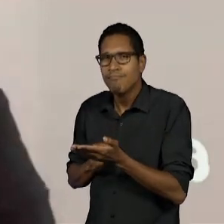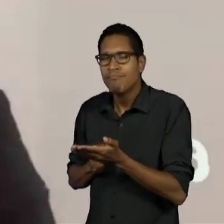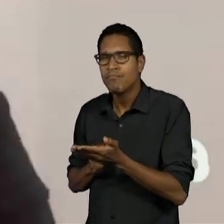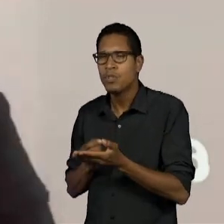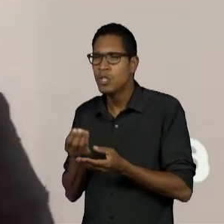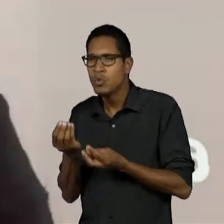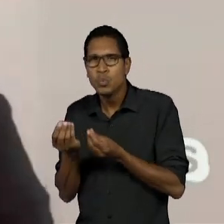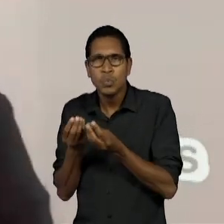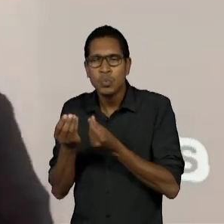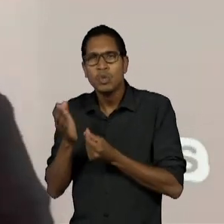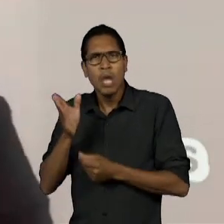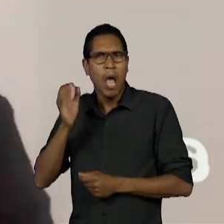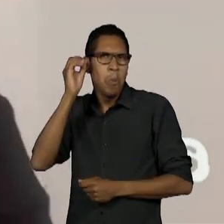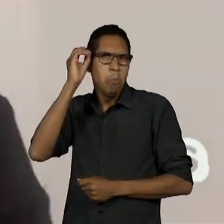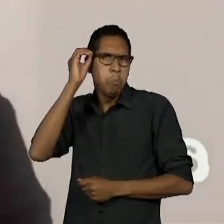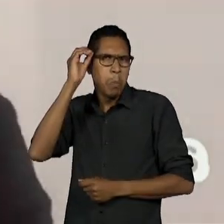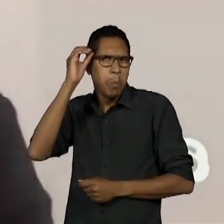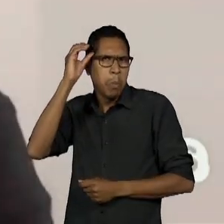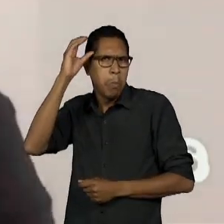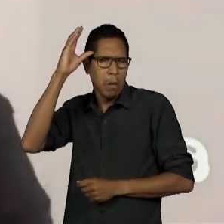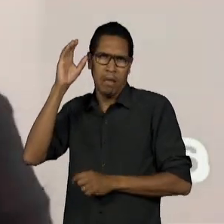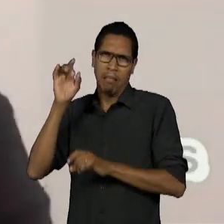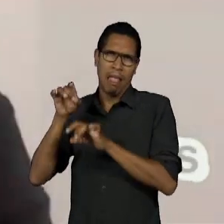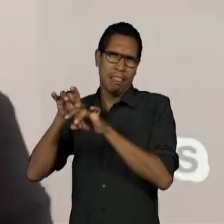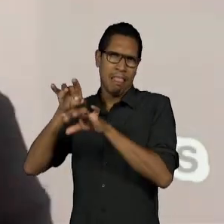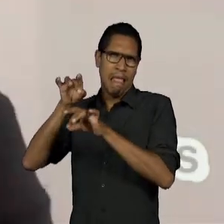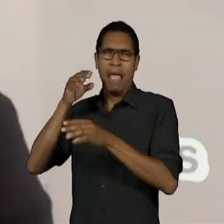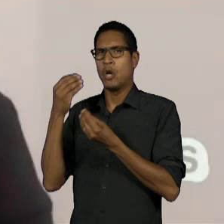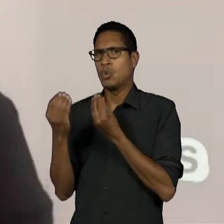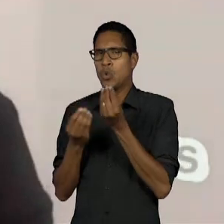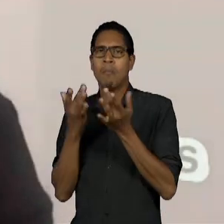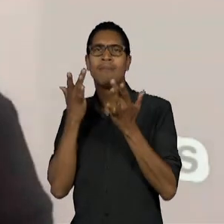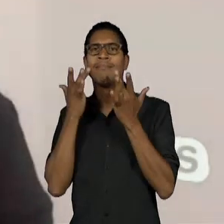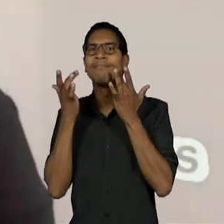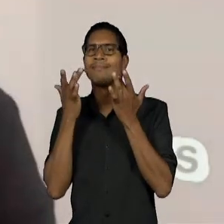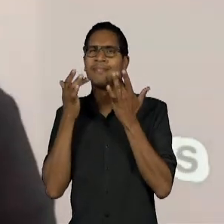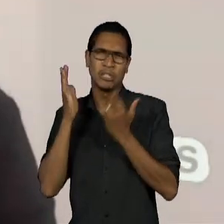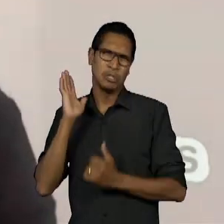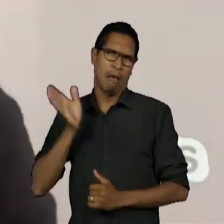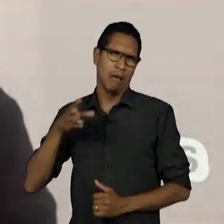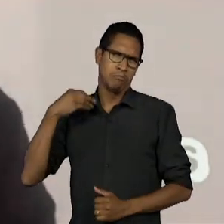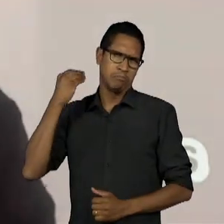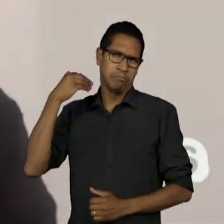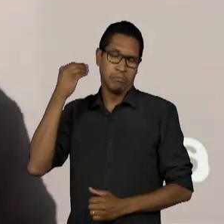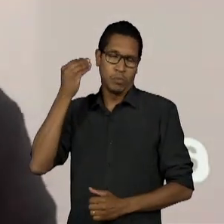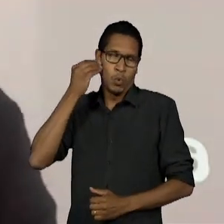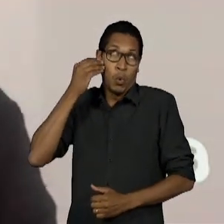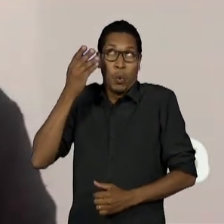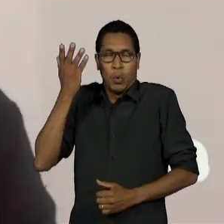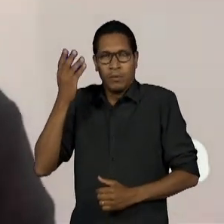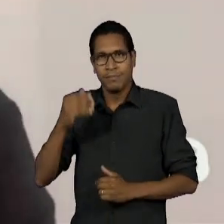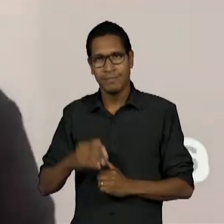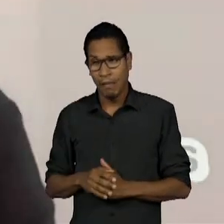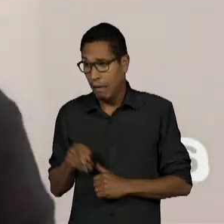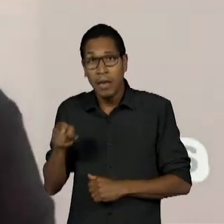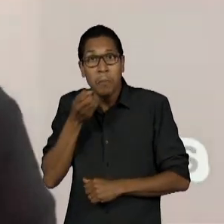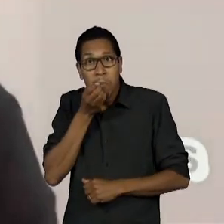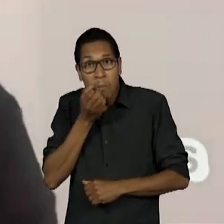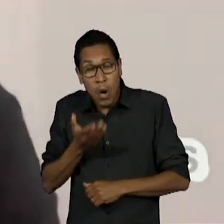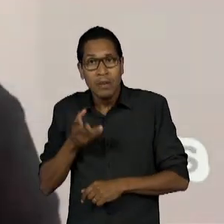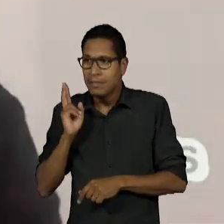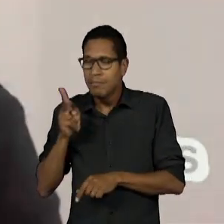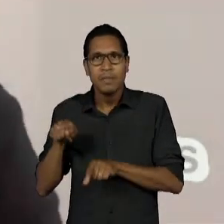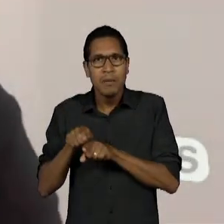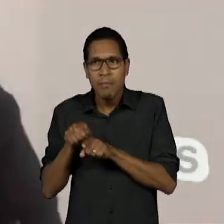todo o conhecimento técnico da atuação no teatro. E ele era muito generoso, sempre